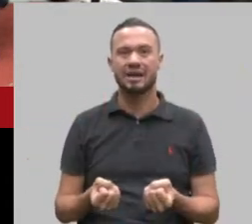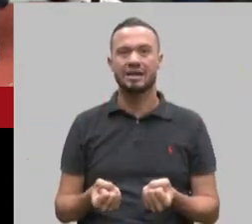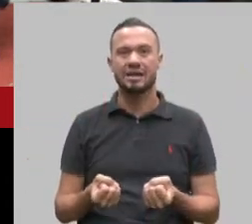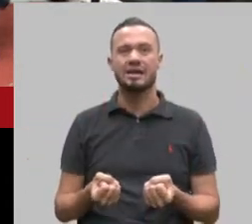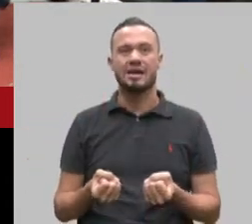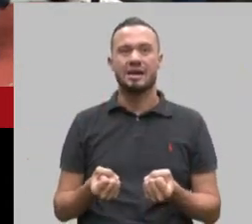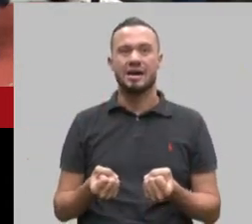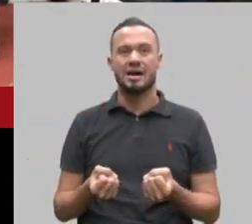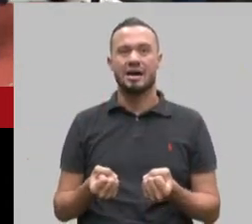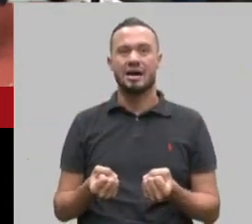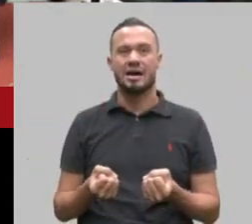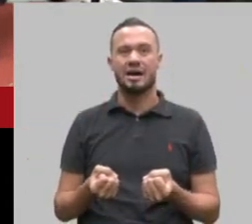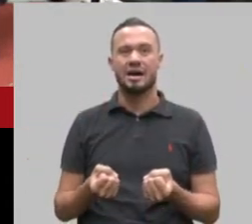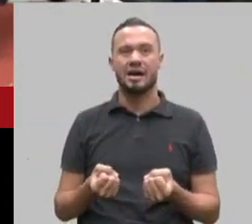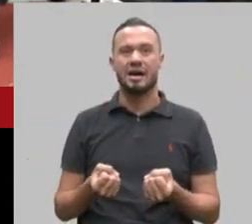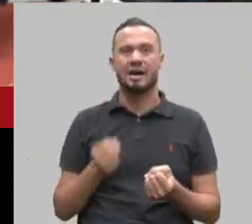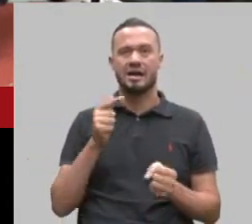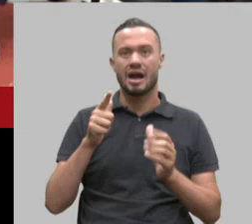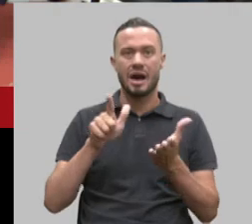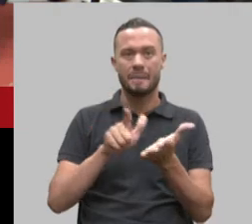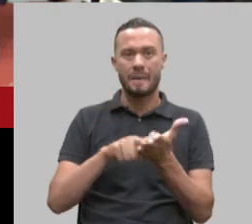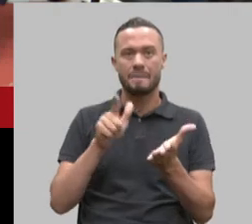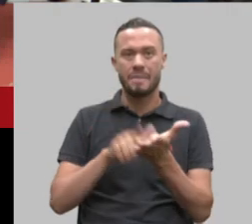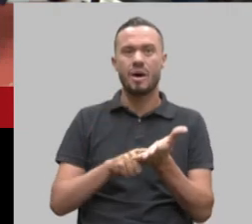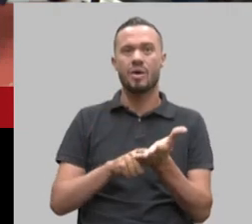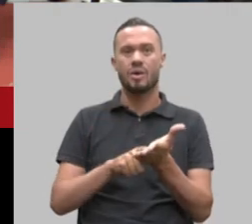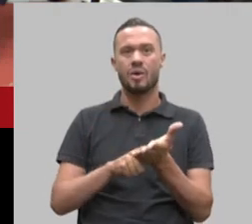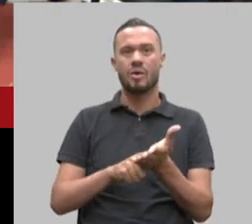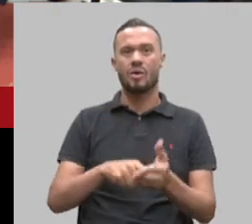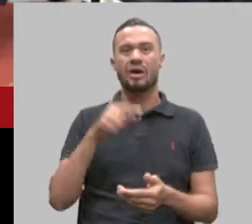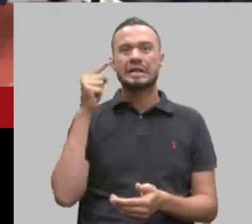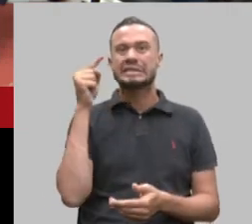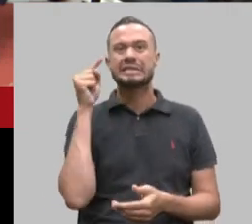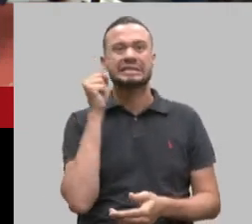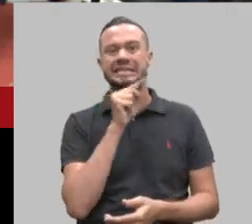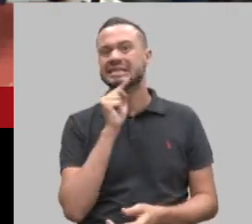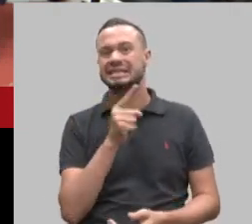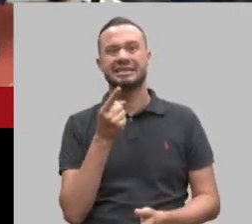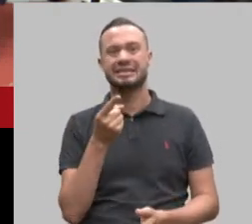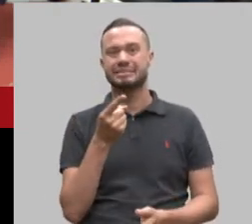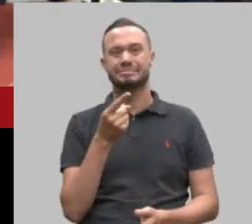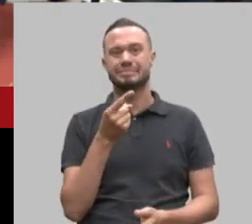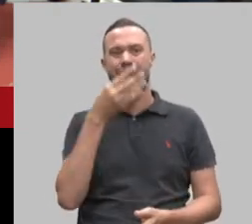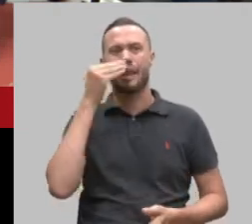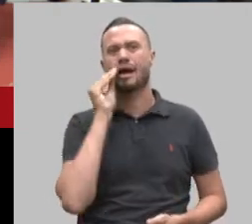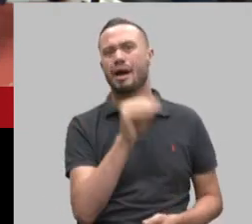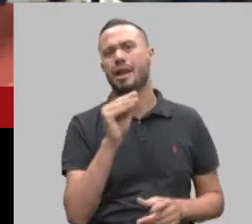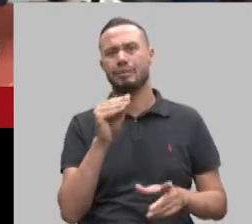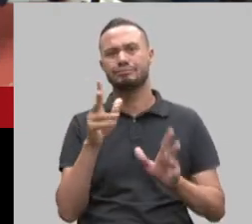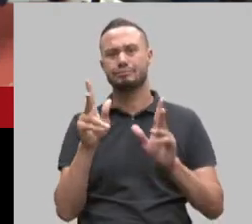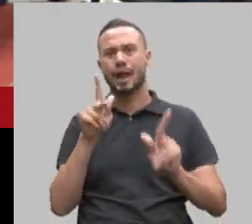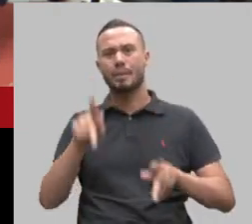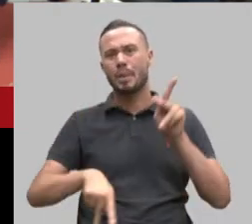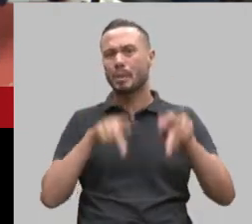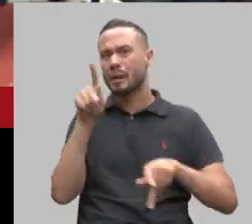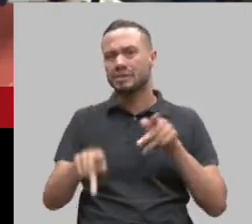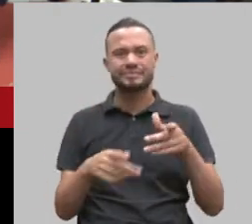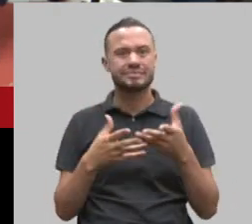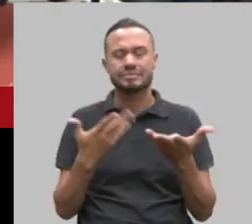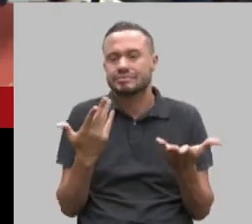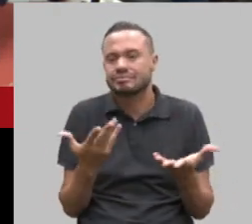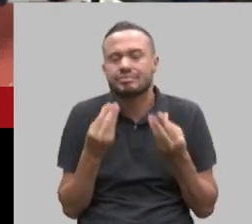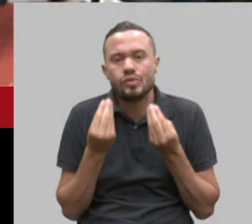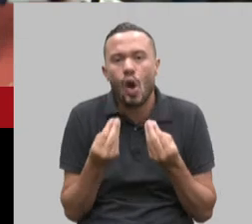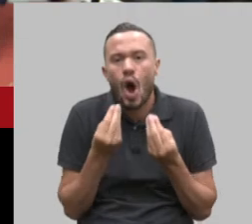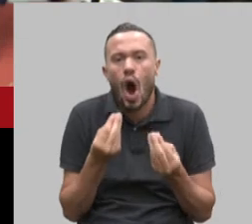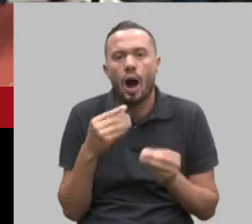com vocês aqui porque isso daqui é um descaso com a nossa população não existe ter uma lei que alegue isso